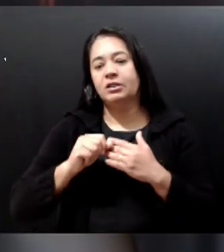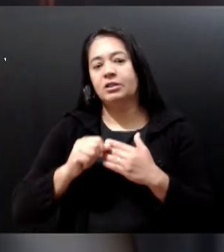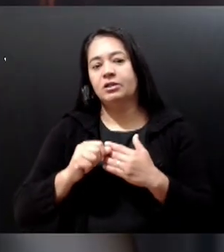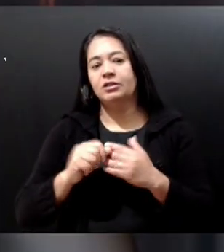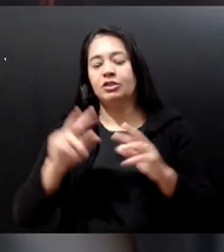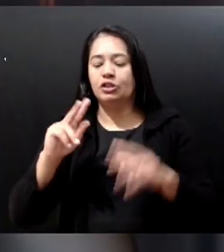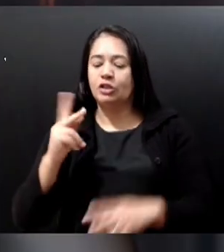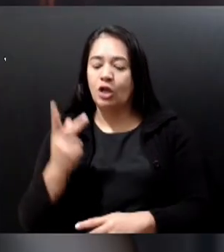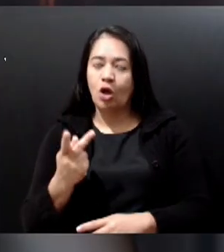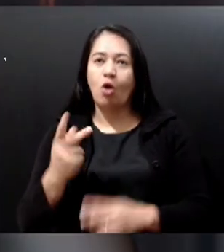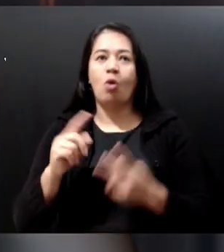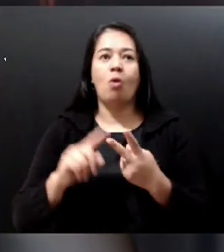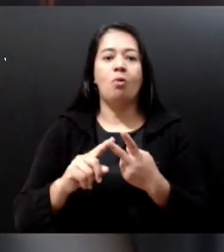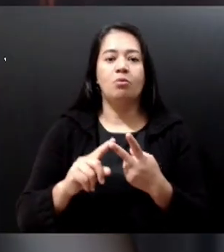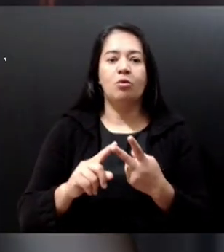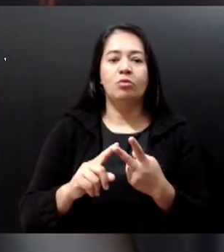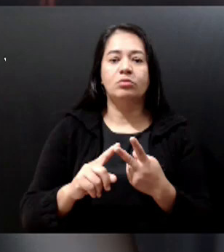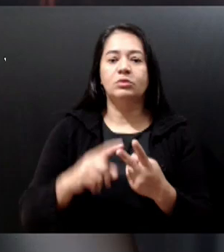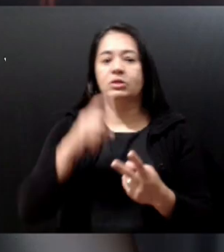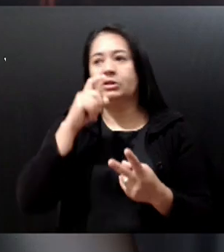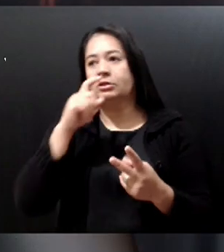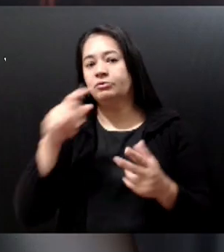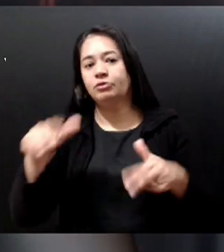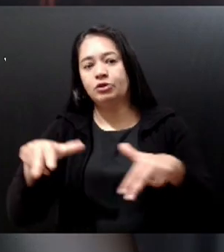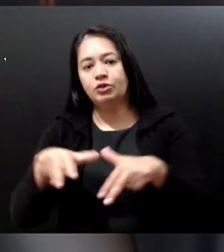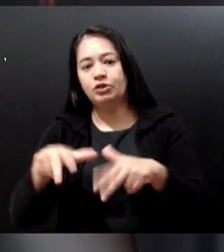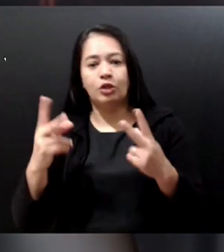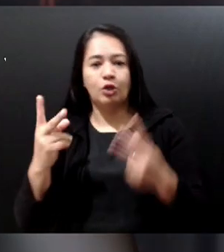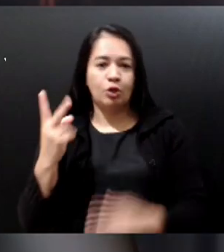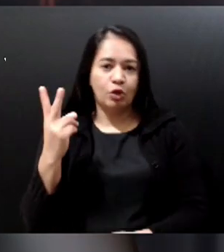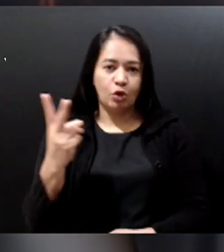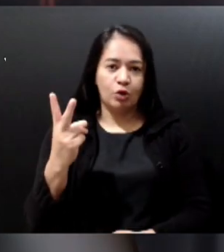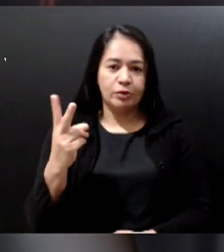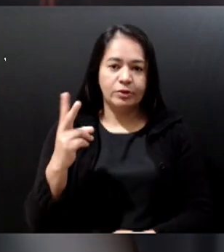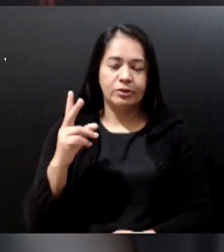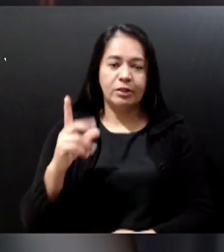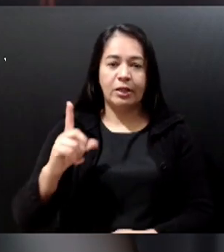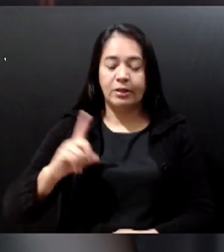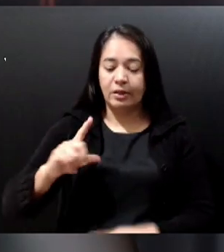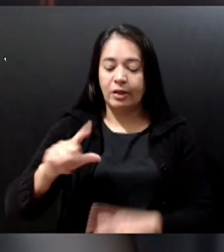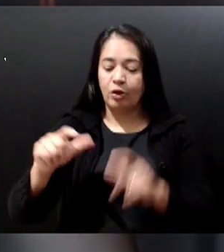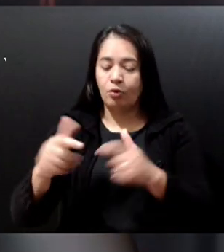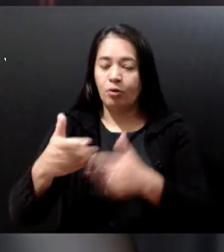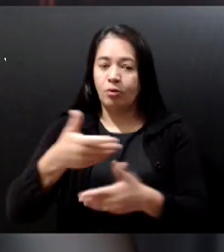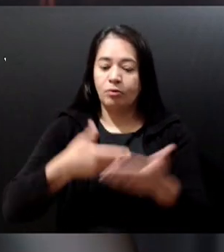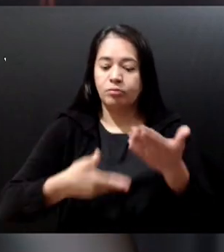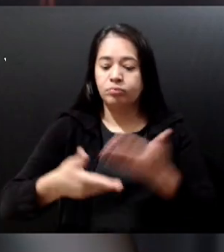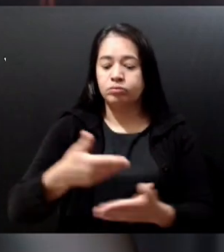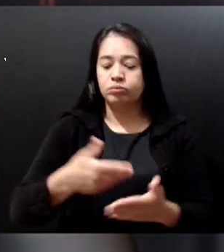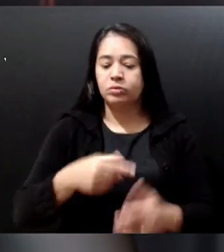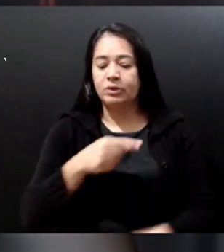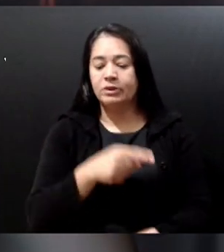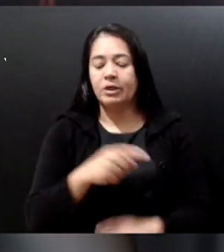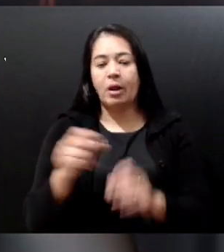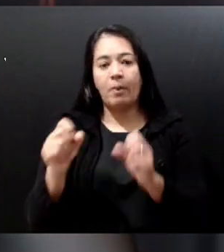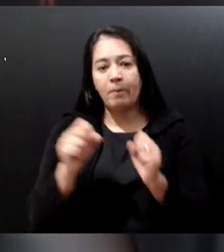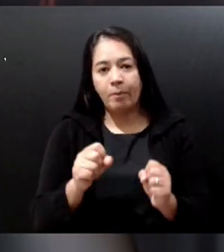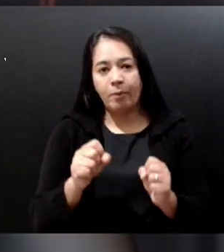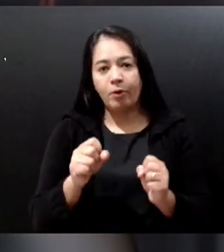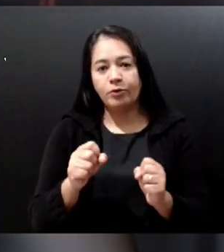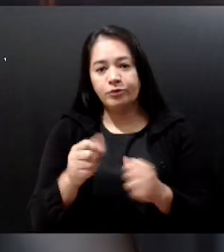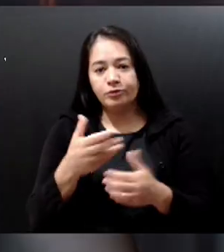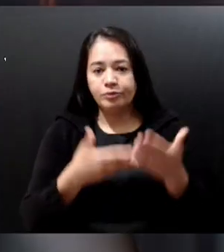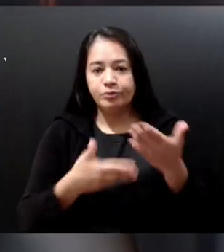de bastante troca, e elas vão podendo lidar muito com as adversidades. Elas são crianças,